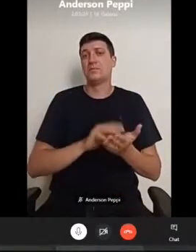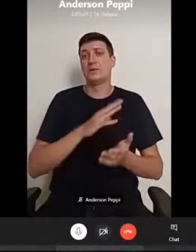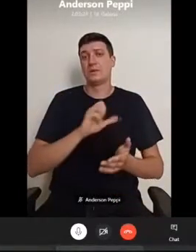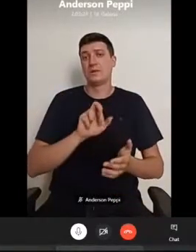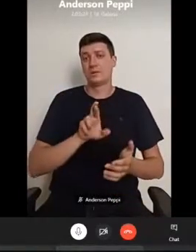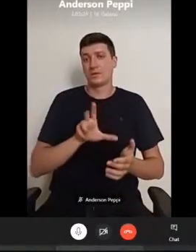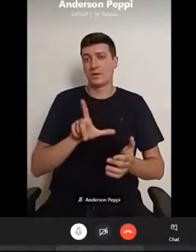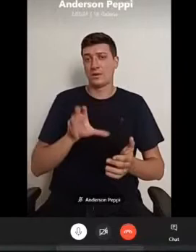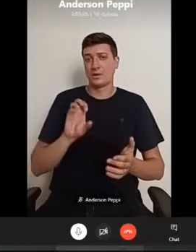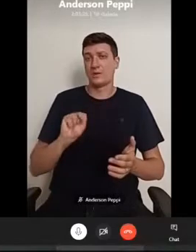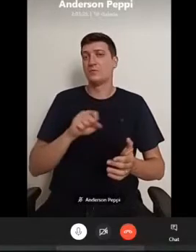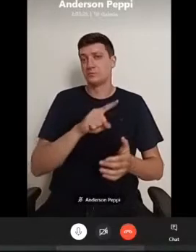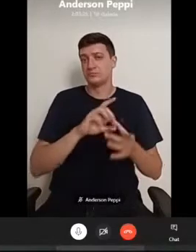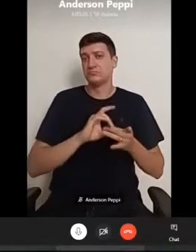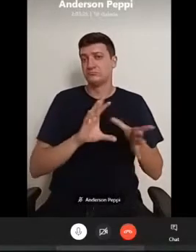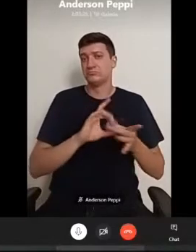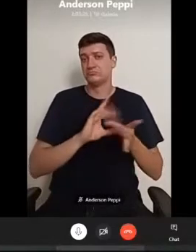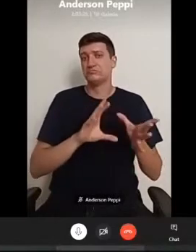ex-vereador dessa casa.